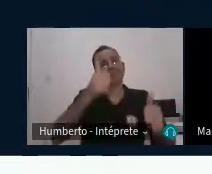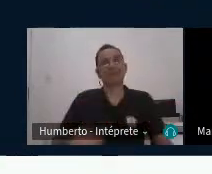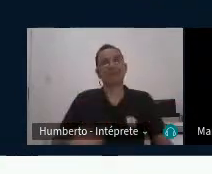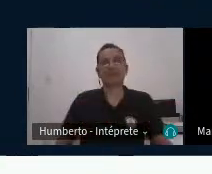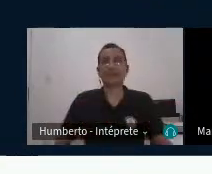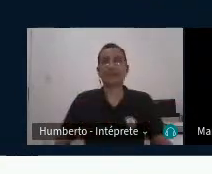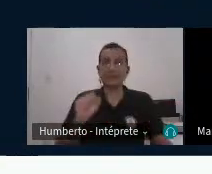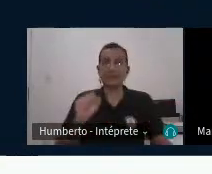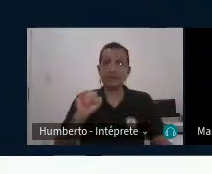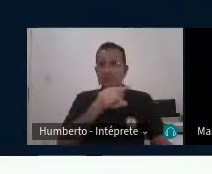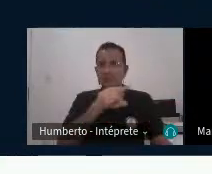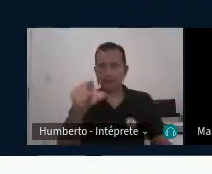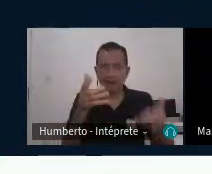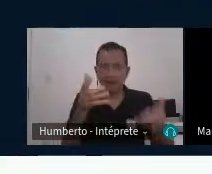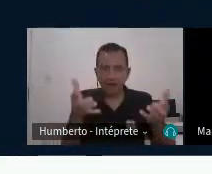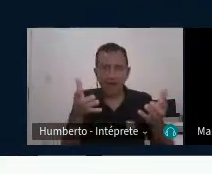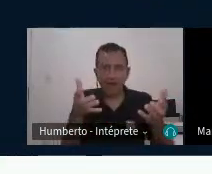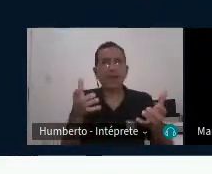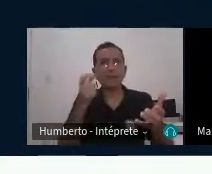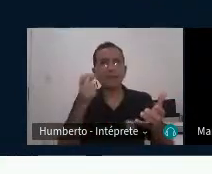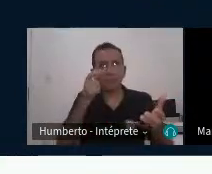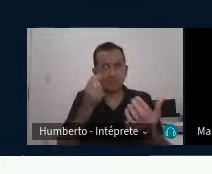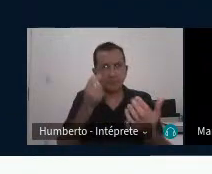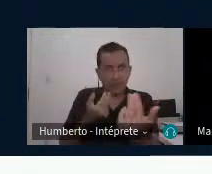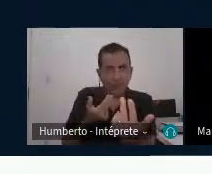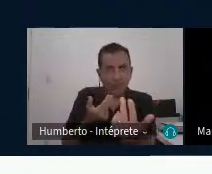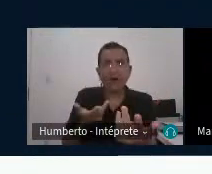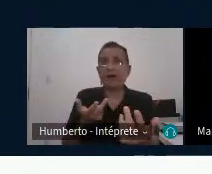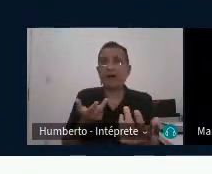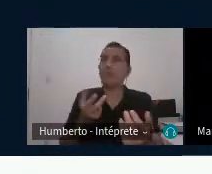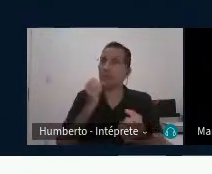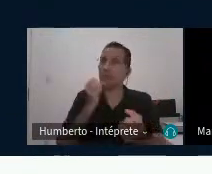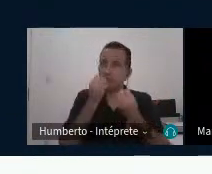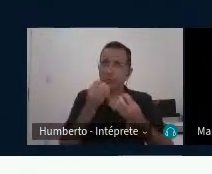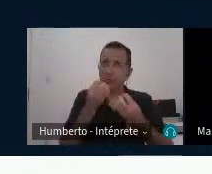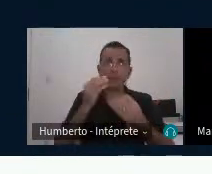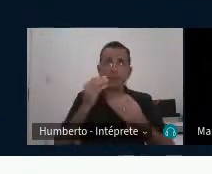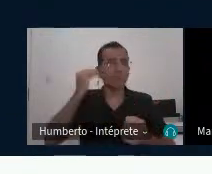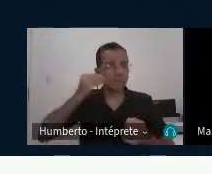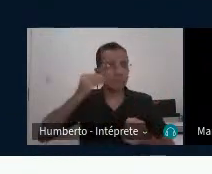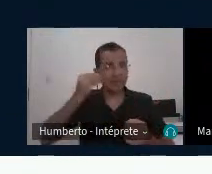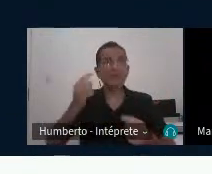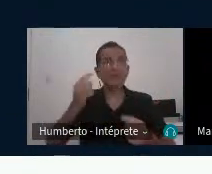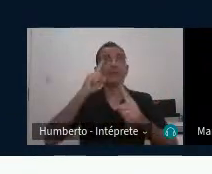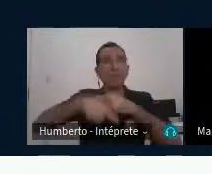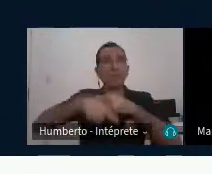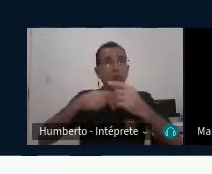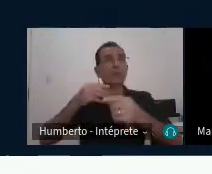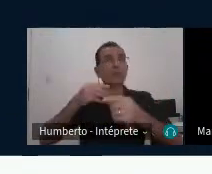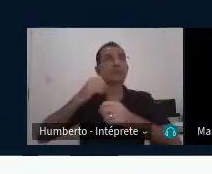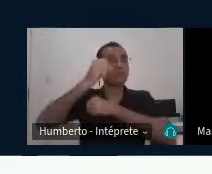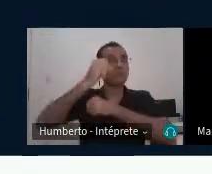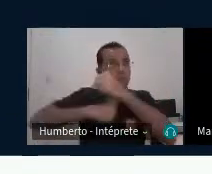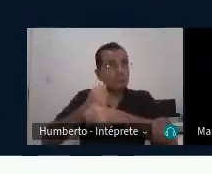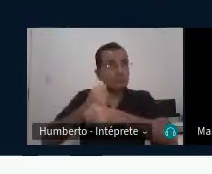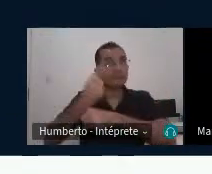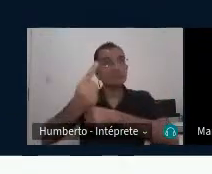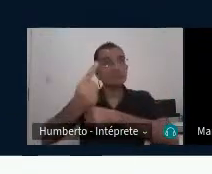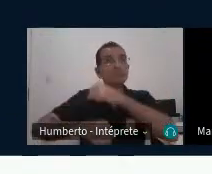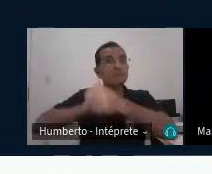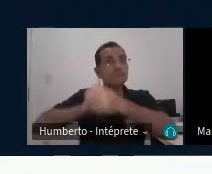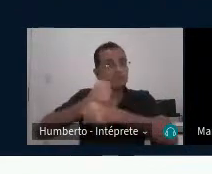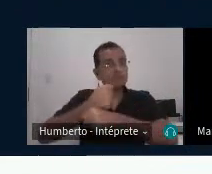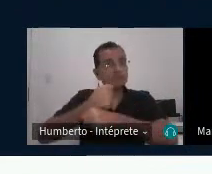boa, porque você já se prepara para a próxima. E quando você se prepara para a próxima,